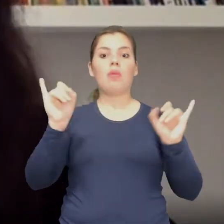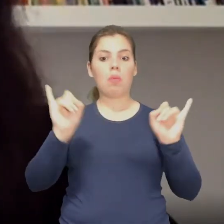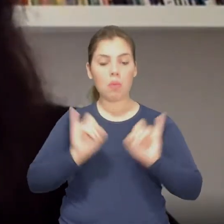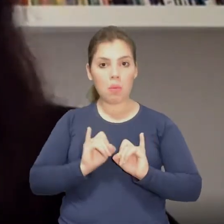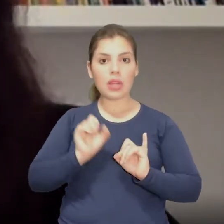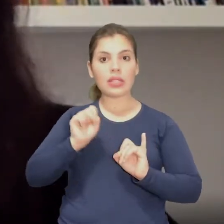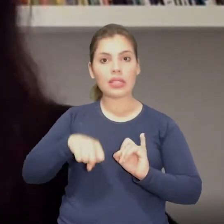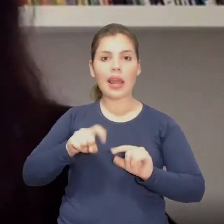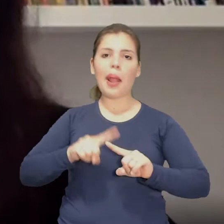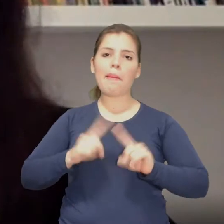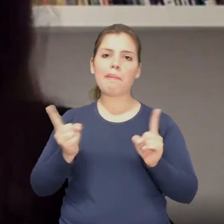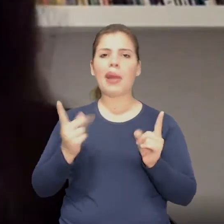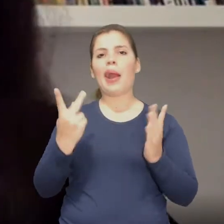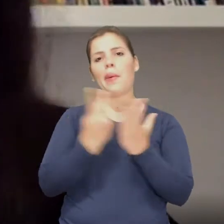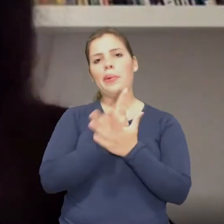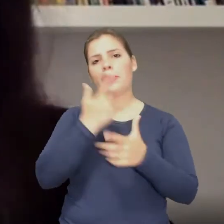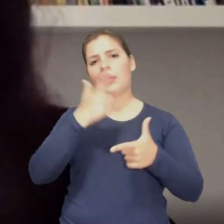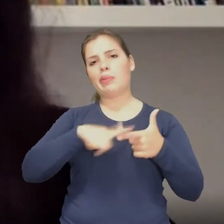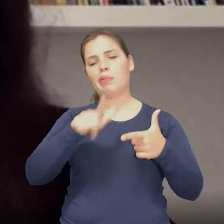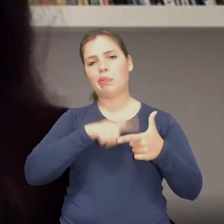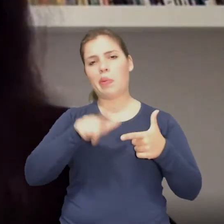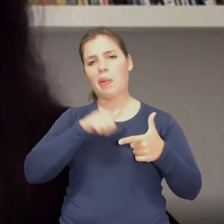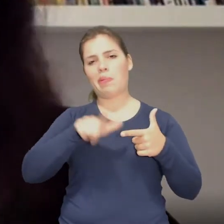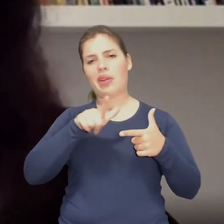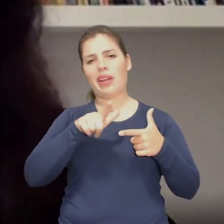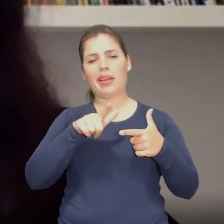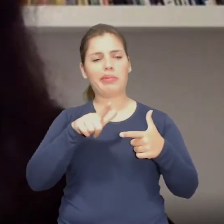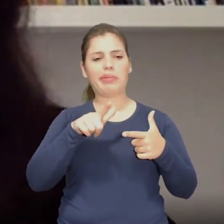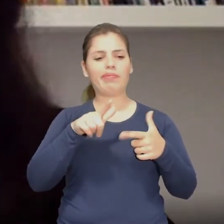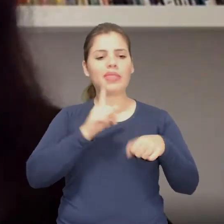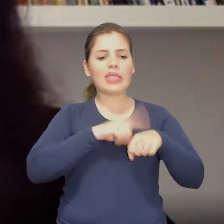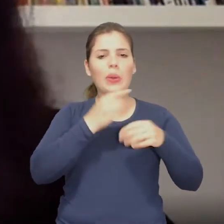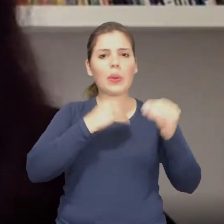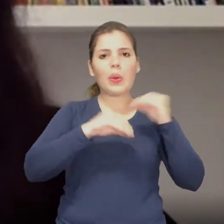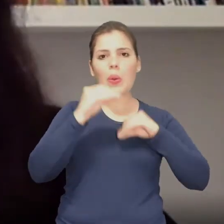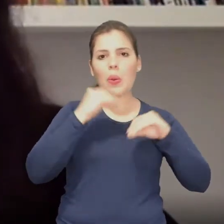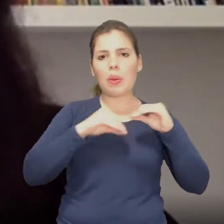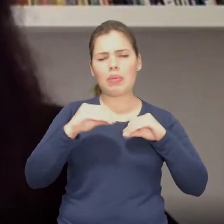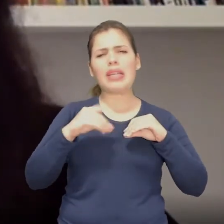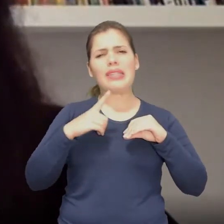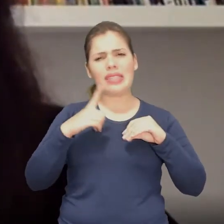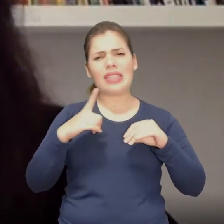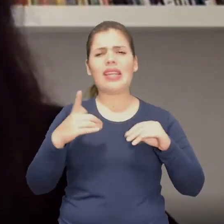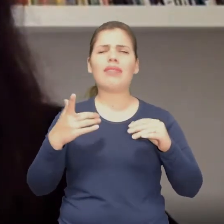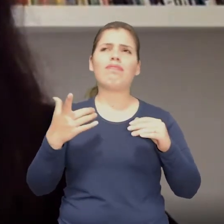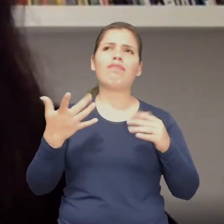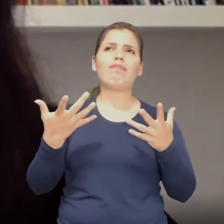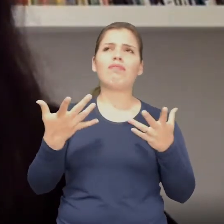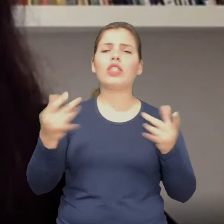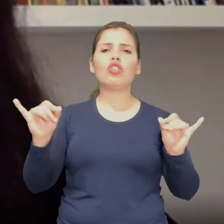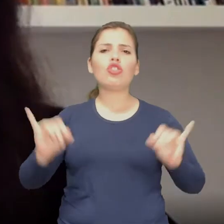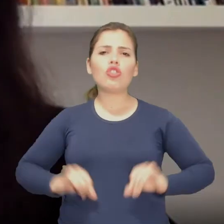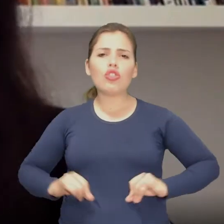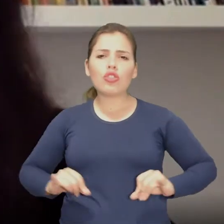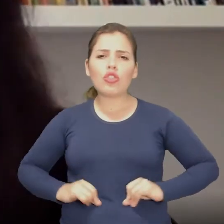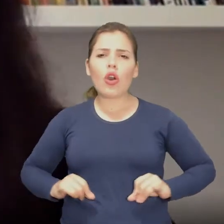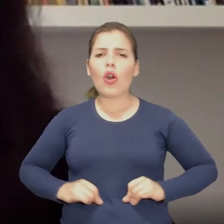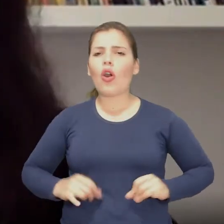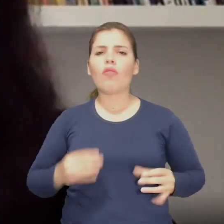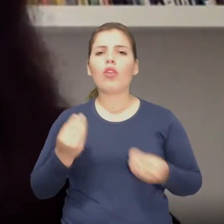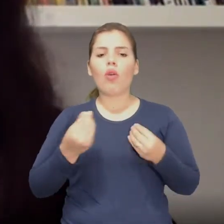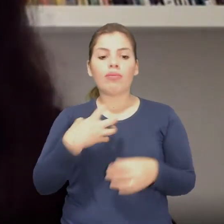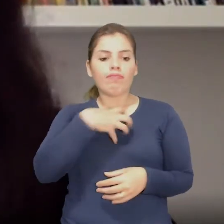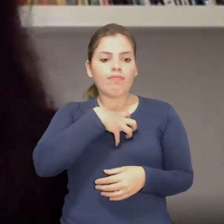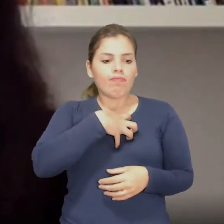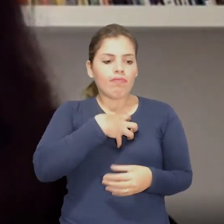inicial, mas com um transtorno alimentar, ou seja, sofrendo muito com a sua relação com